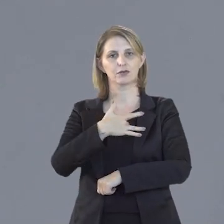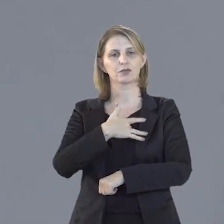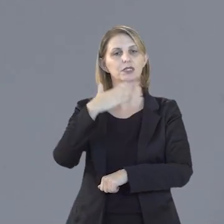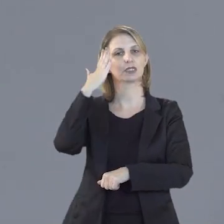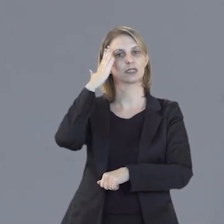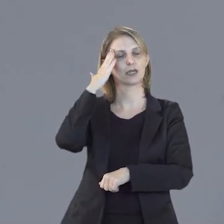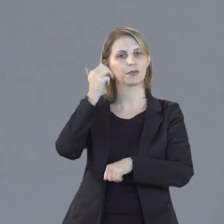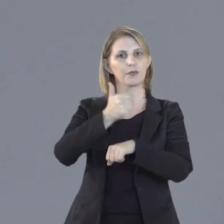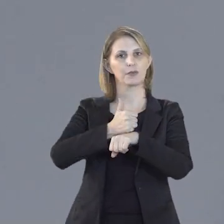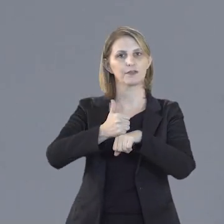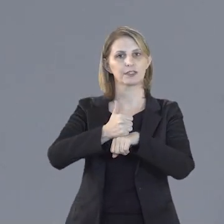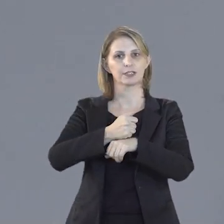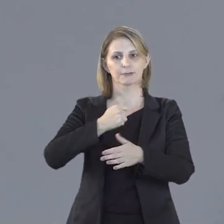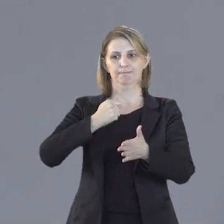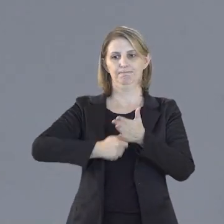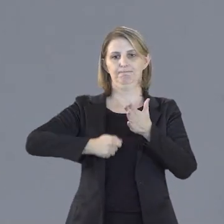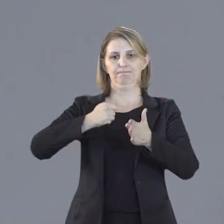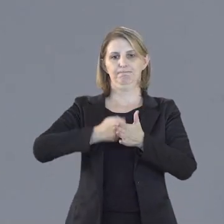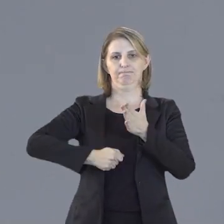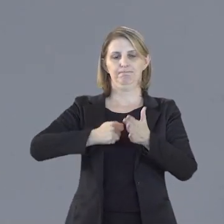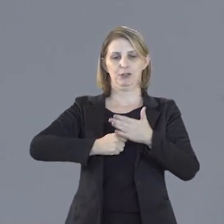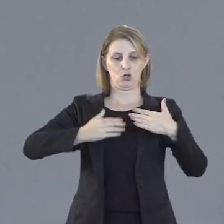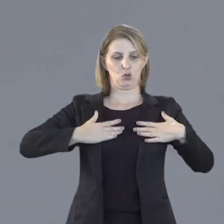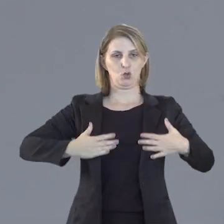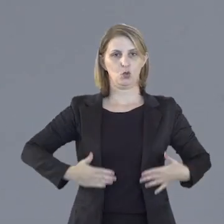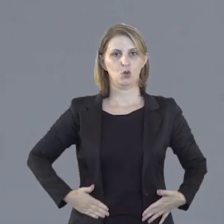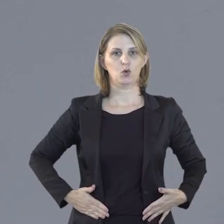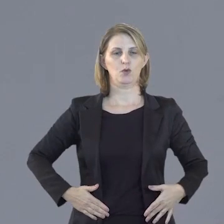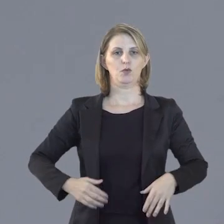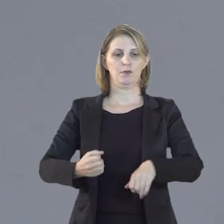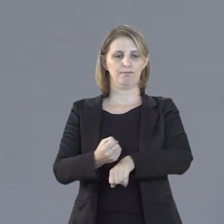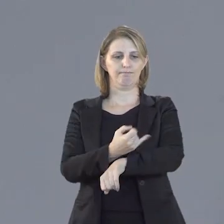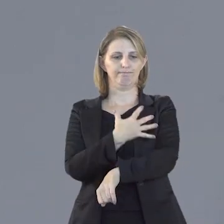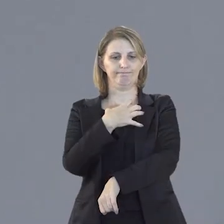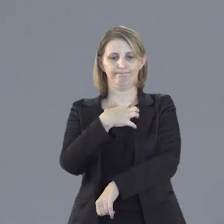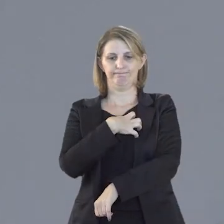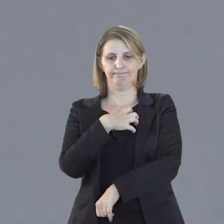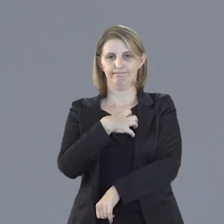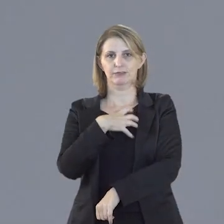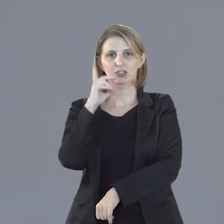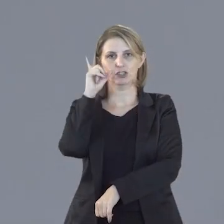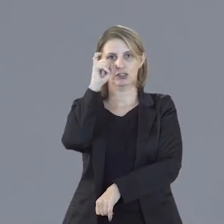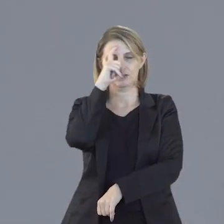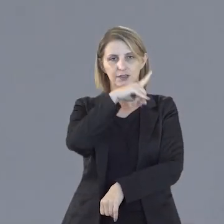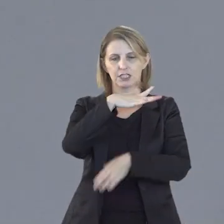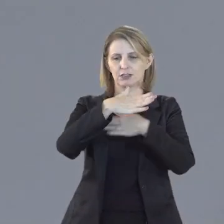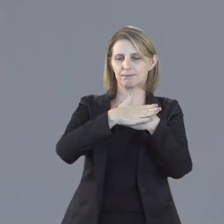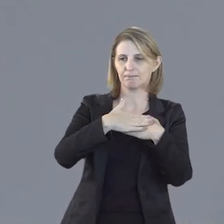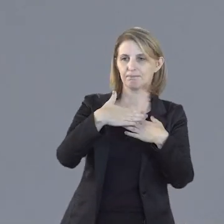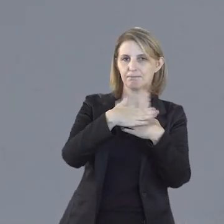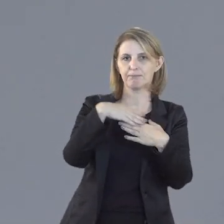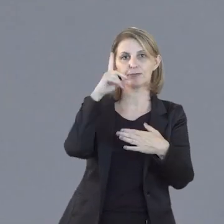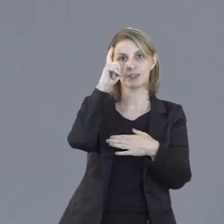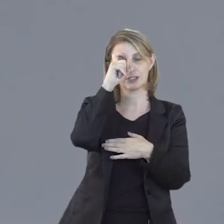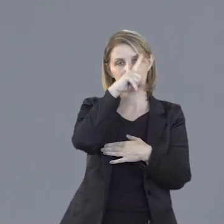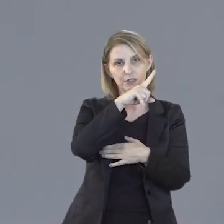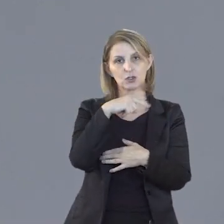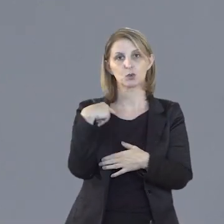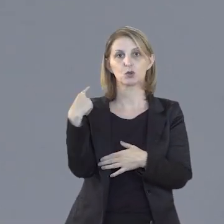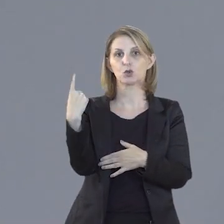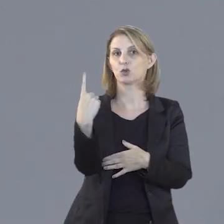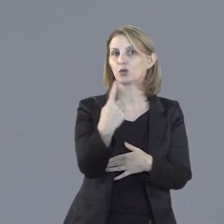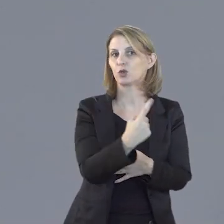grande maioria, né, nós sabemos o quanto a nossa profissão nos exige, tanto fisicamente como emocionalmente, a